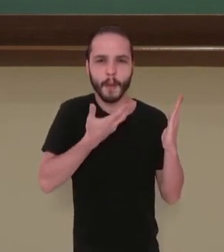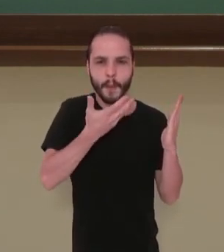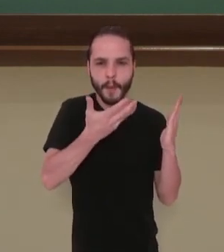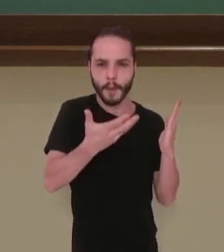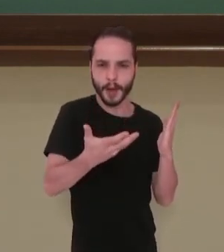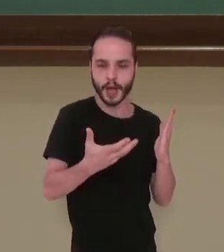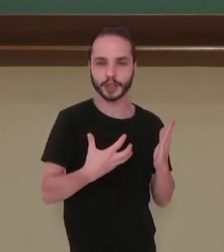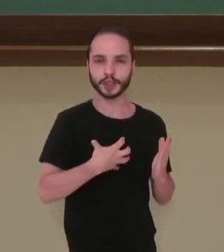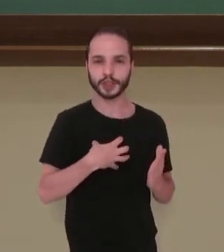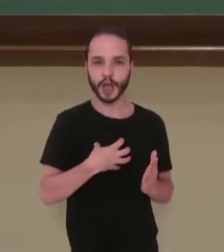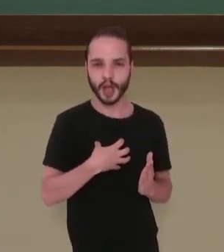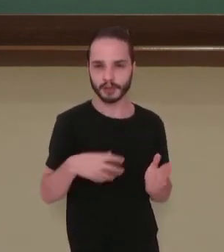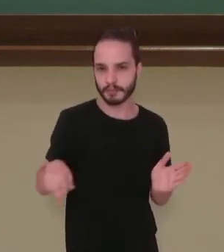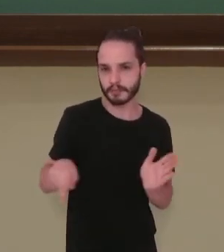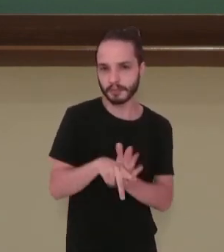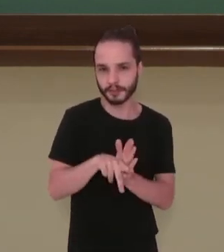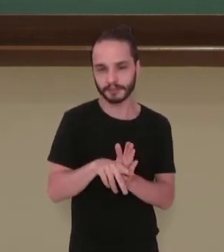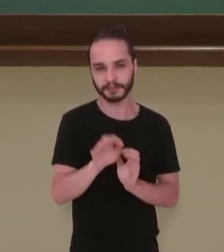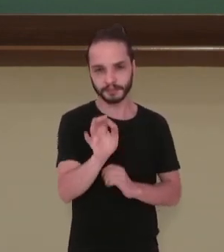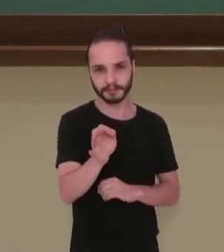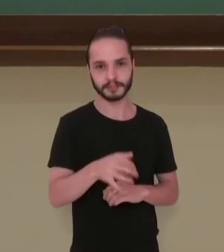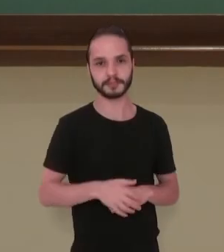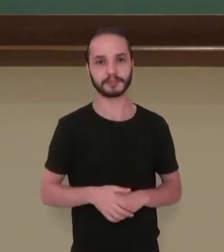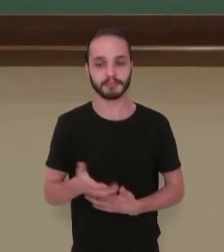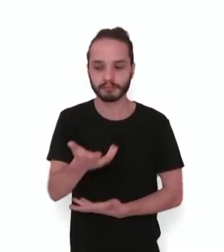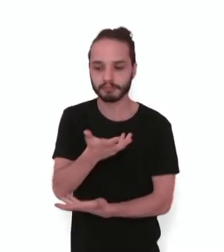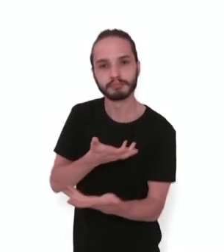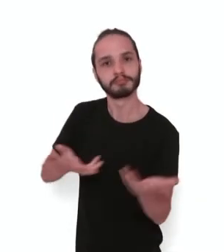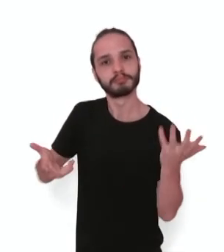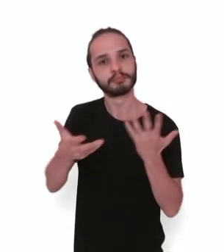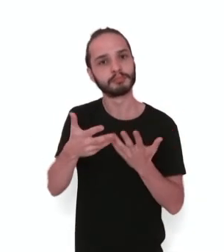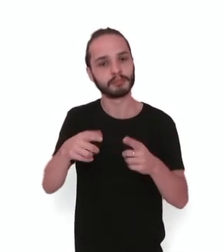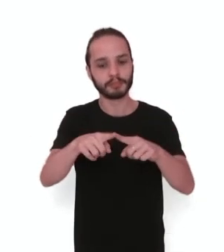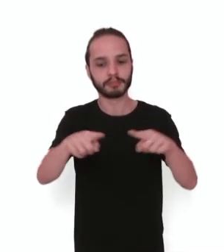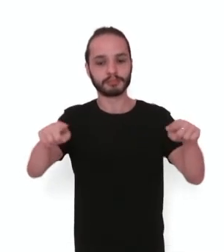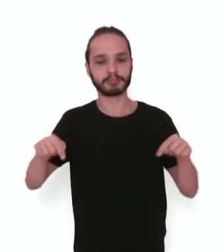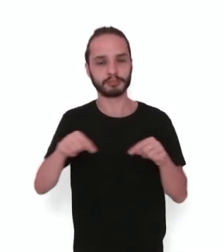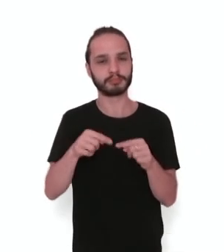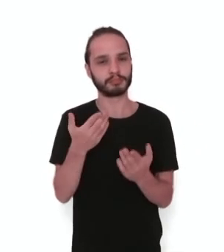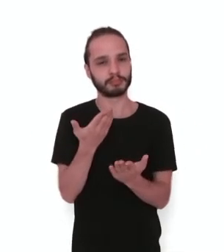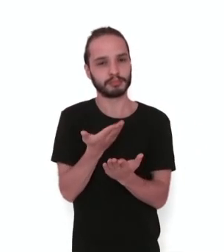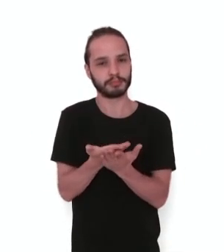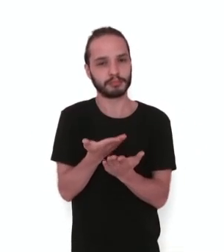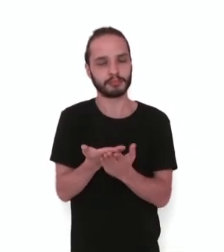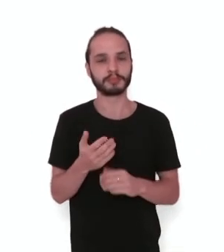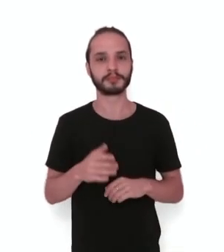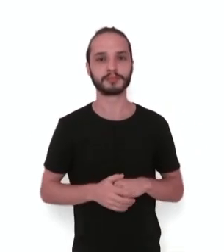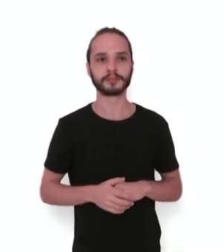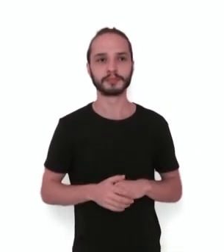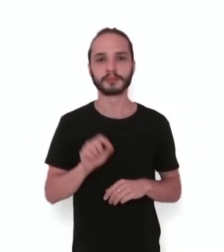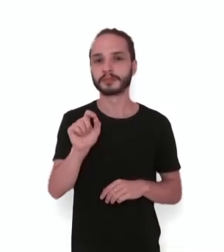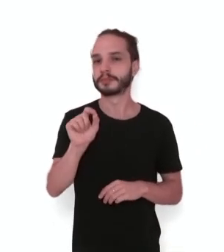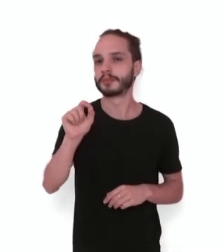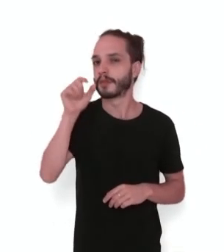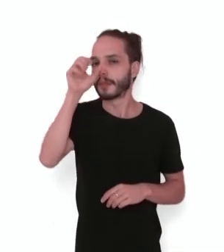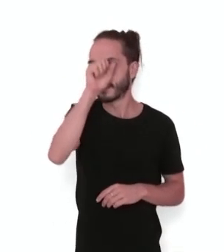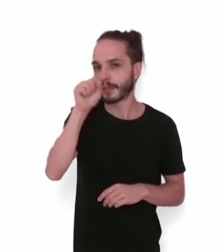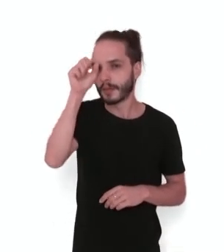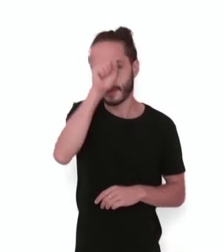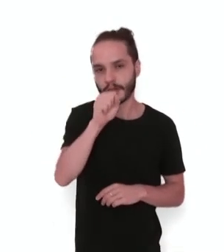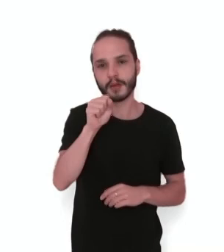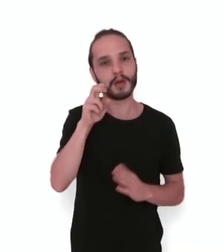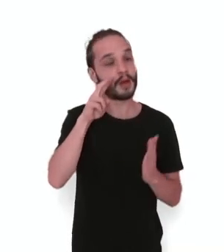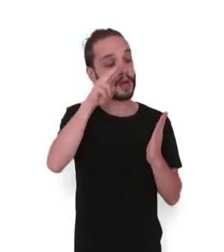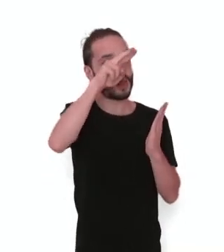enfática. Socialize com a turma o material produzido. O que aprendemos? Lemos e analisamos uma